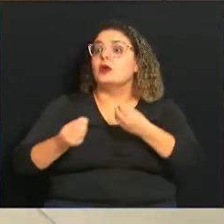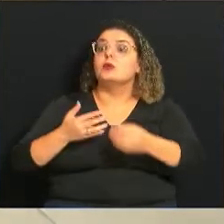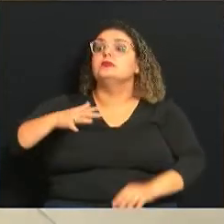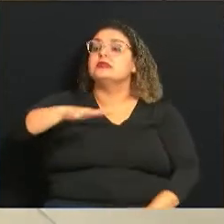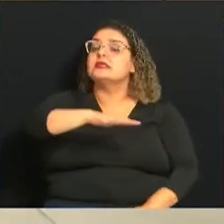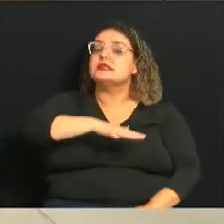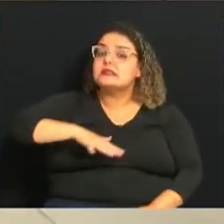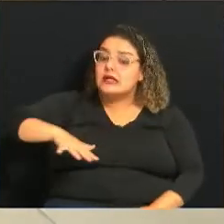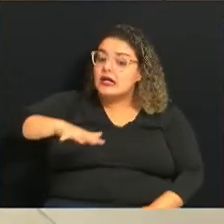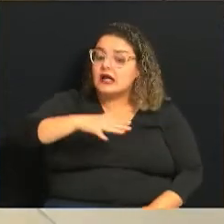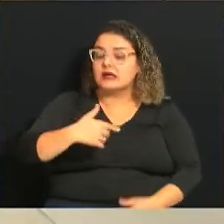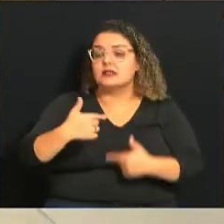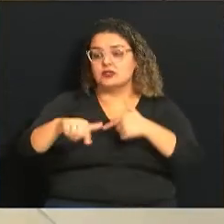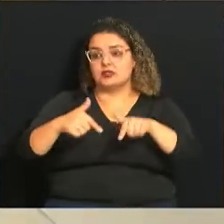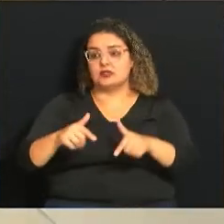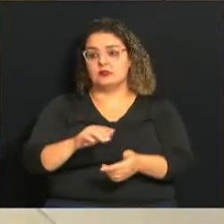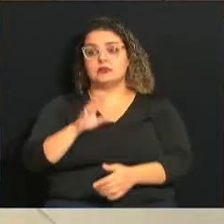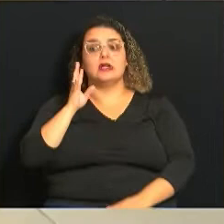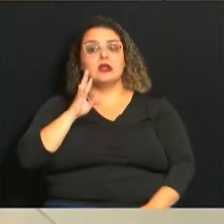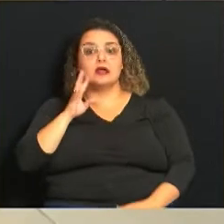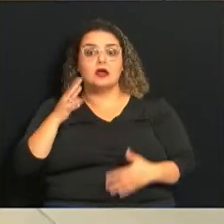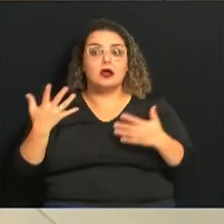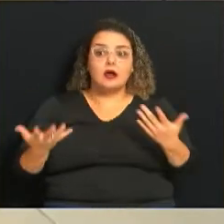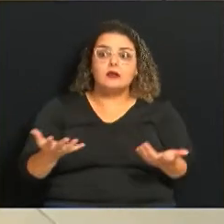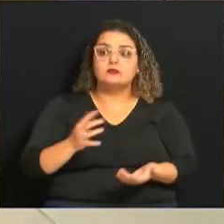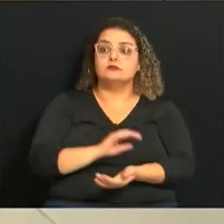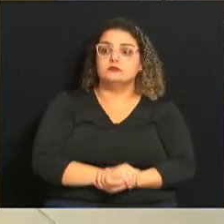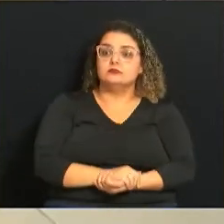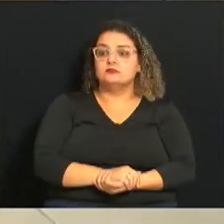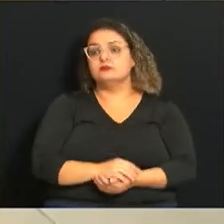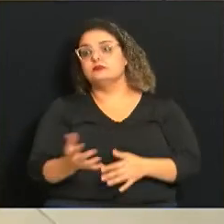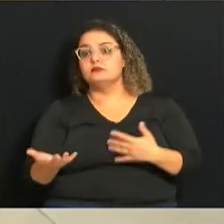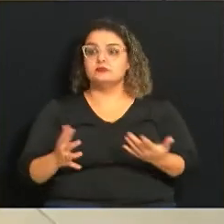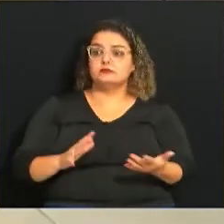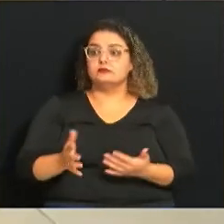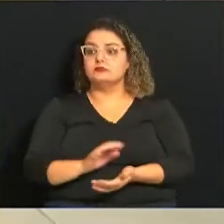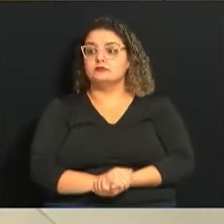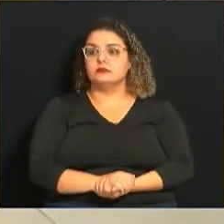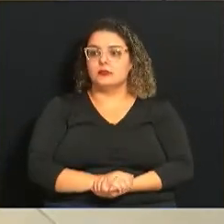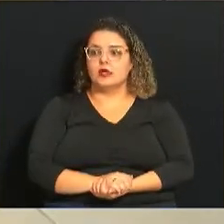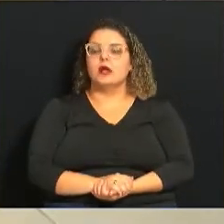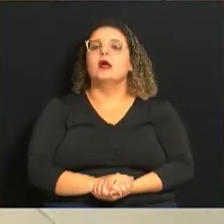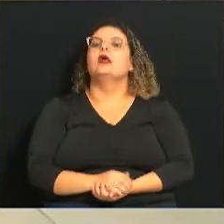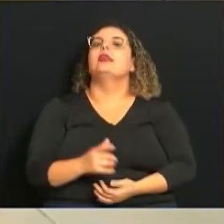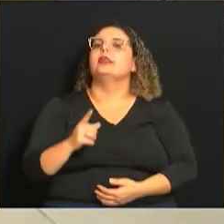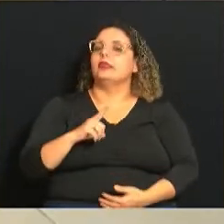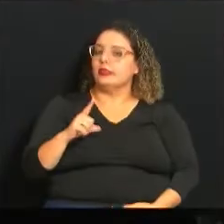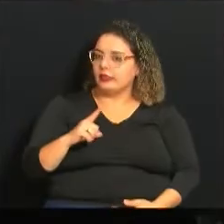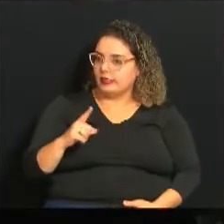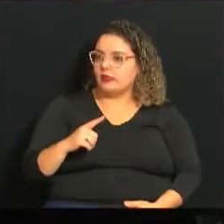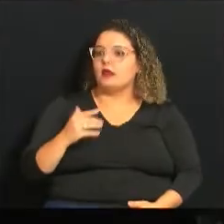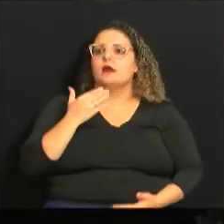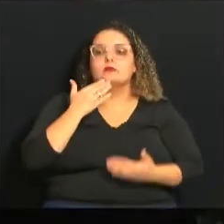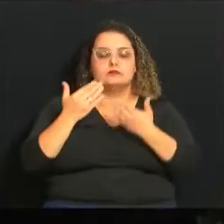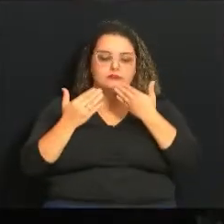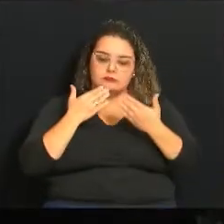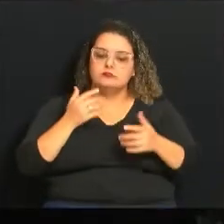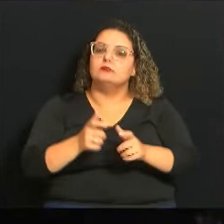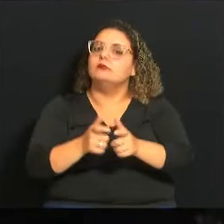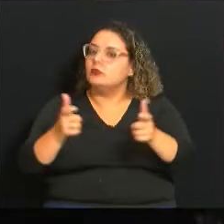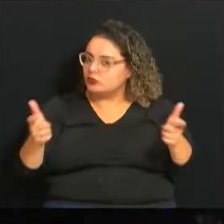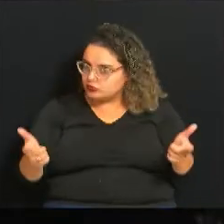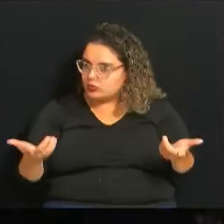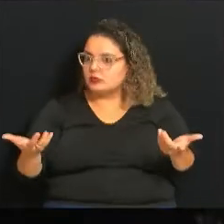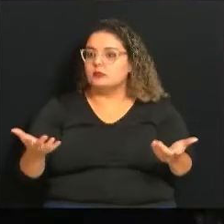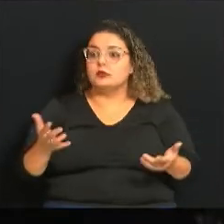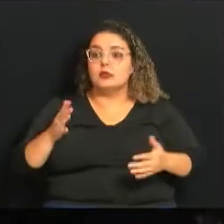de trabalho? Tá legal? Olha, tá tendo uma grande demanda. E o que acontece é que às vezes